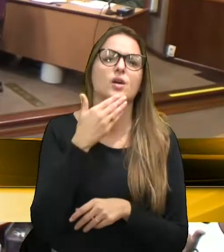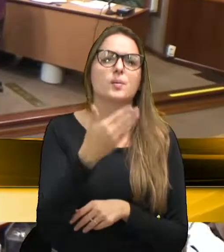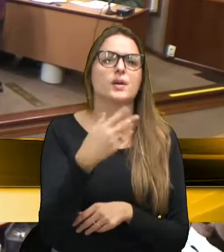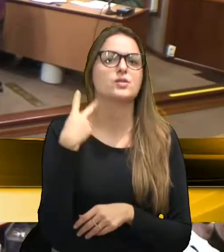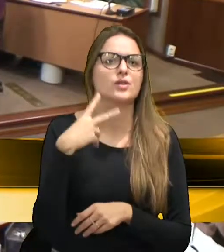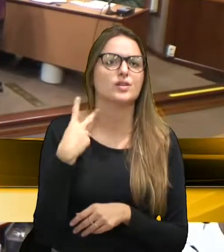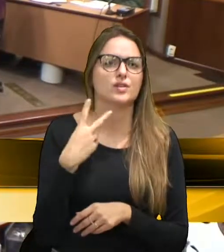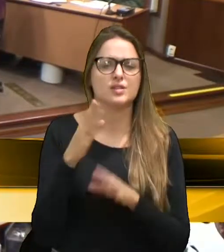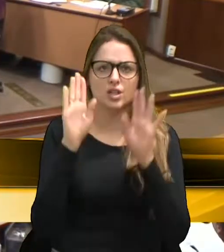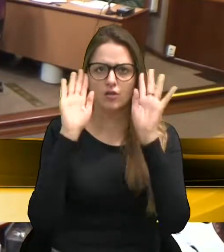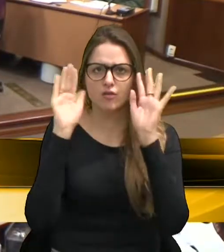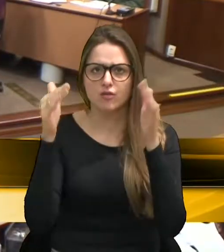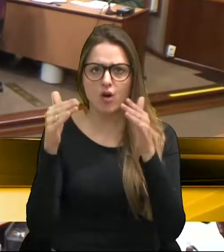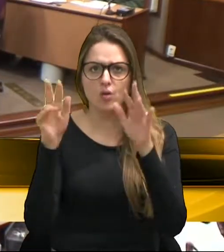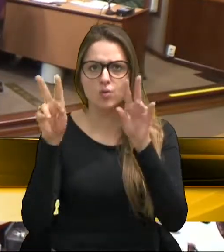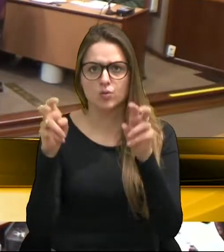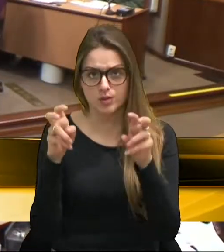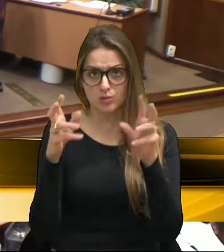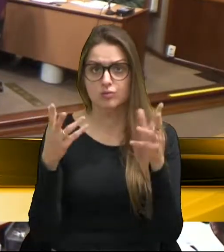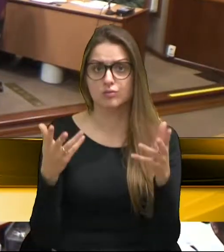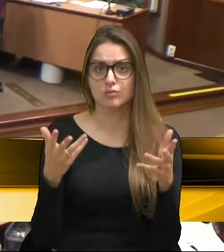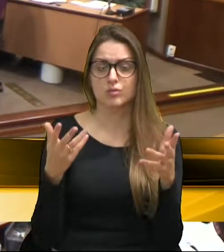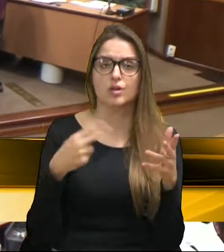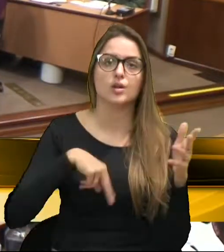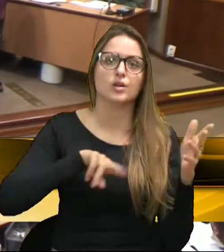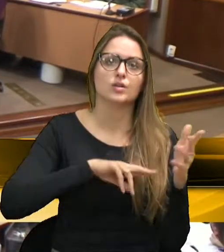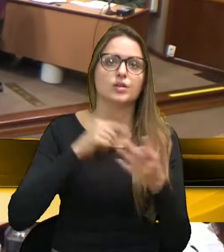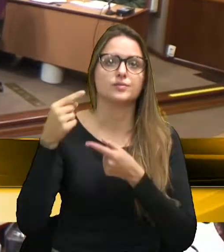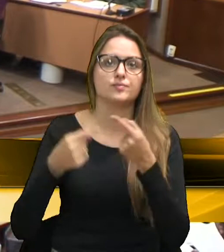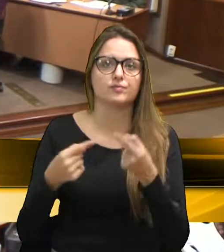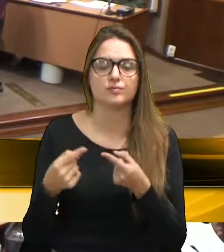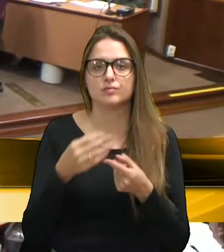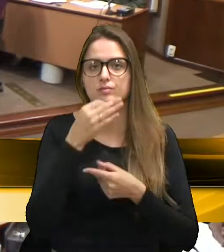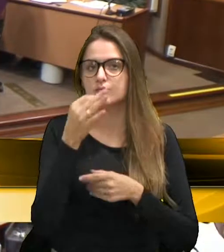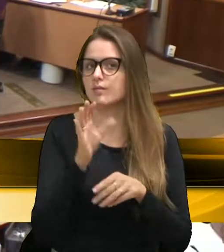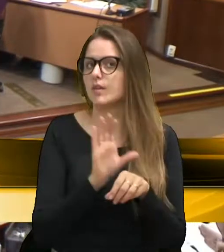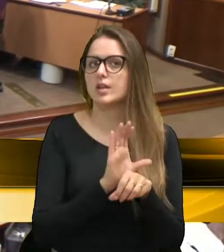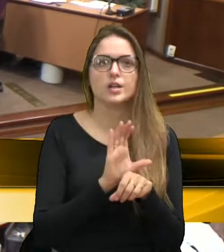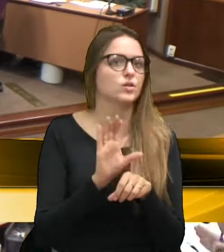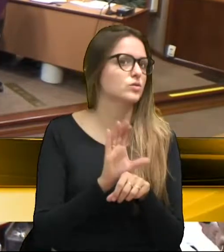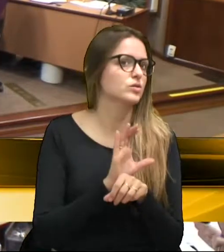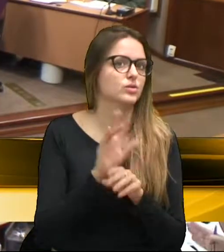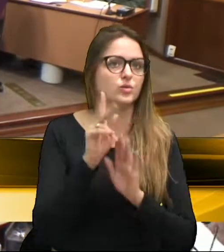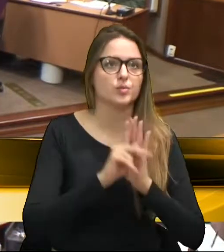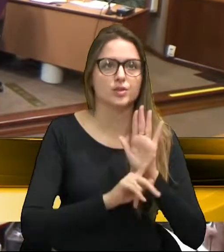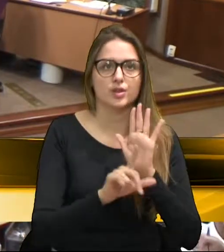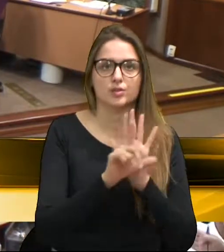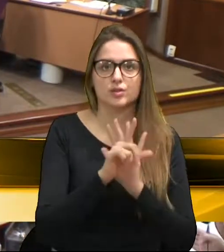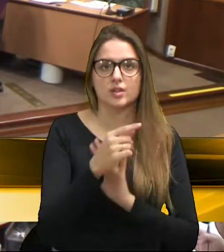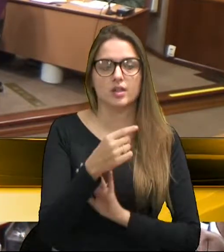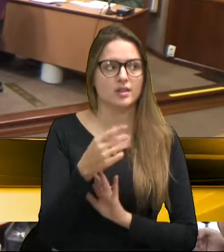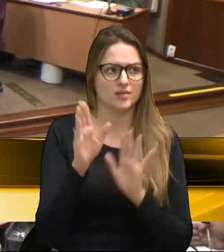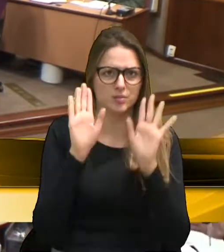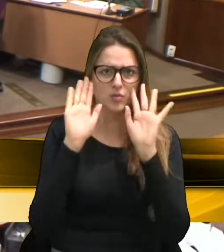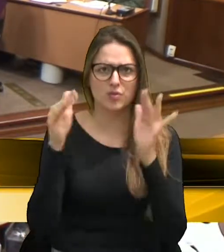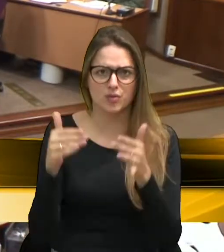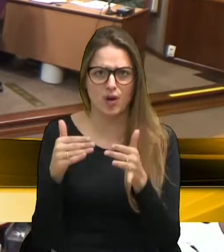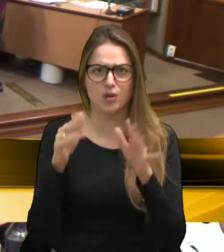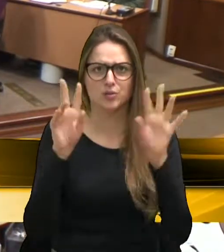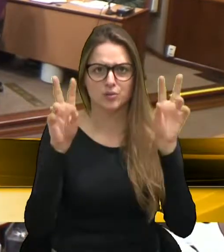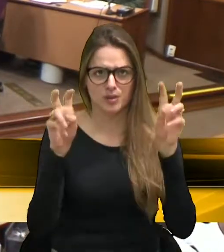se atenham à matéria. Nós estamos debatendo o parecer pela inconstitucionalidade do projeto de lei. Vamos se ater à matéria e